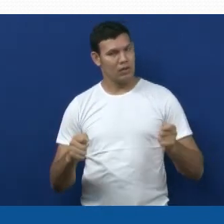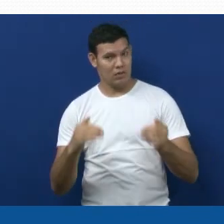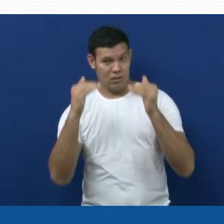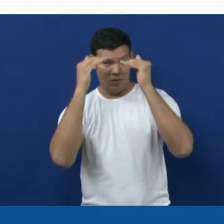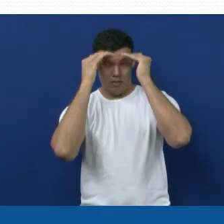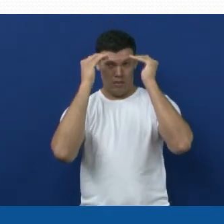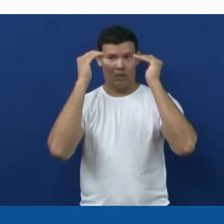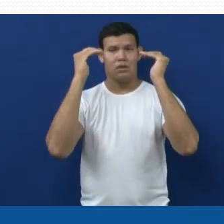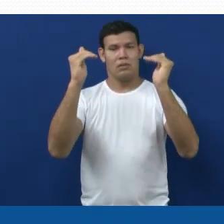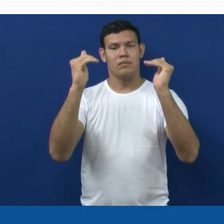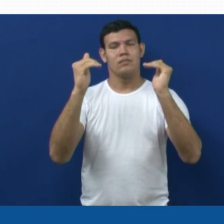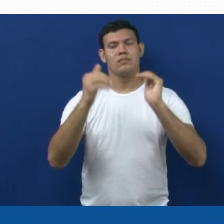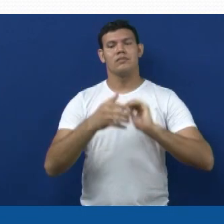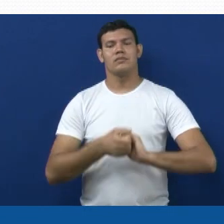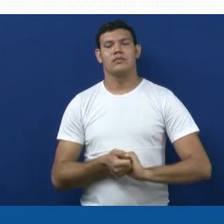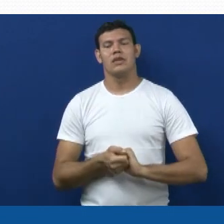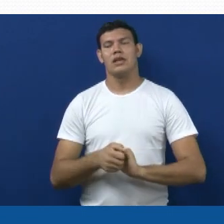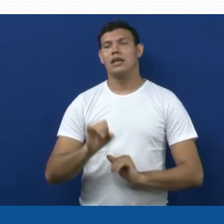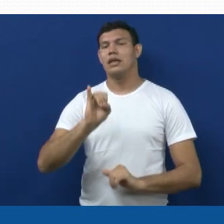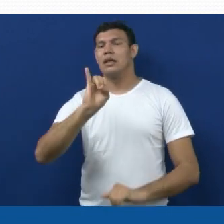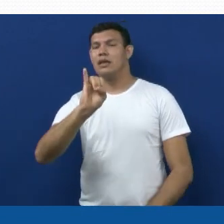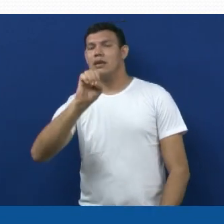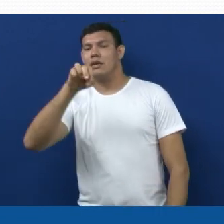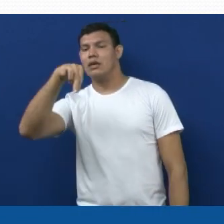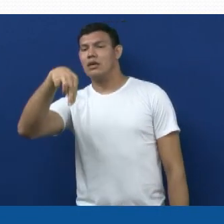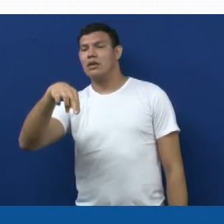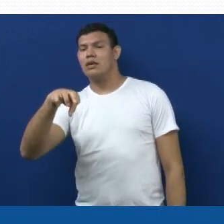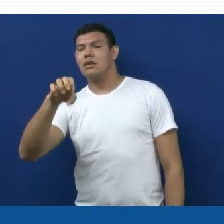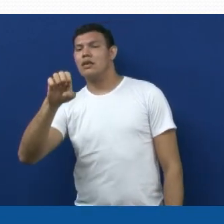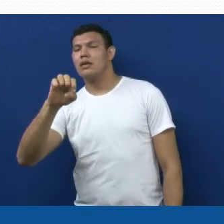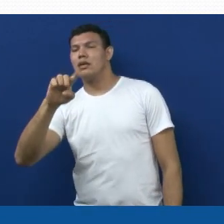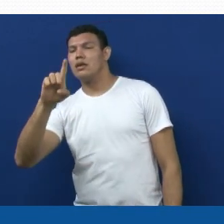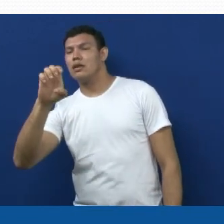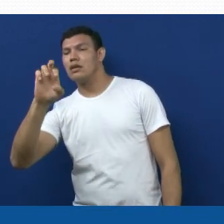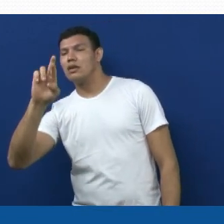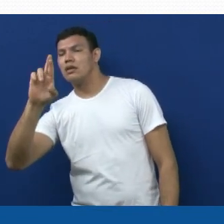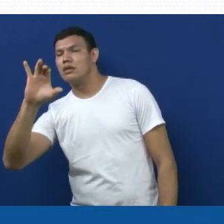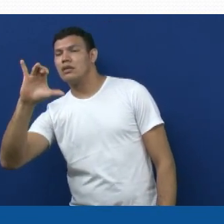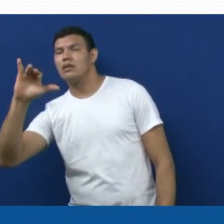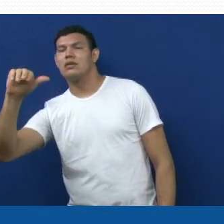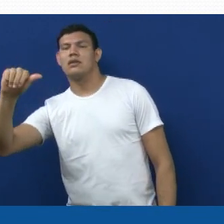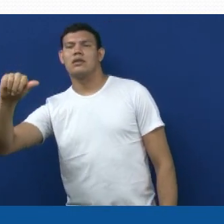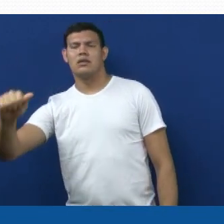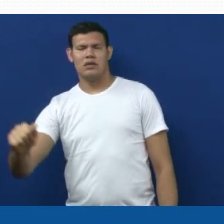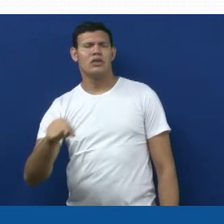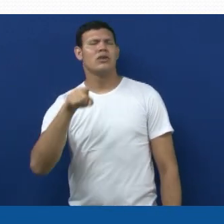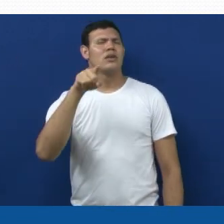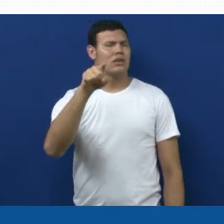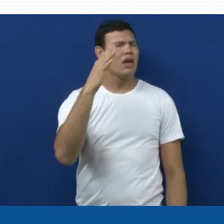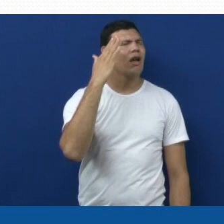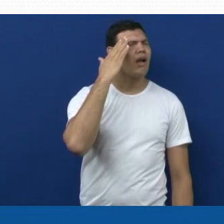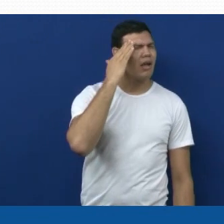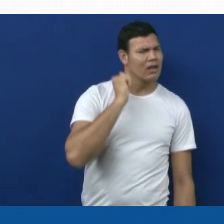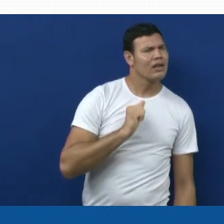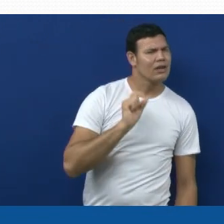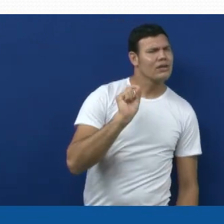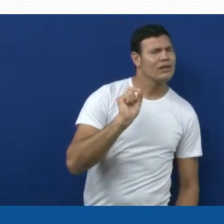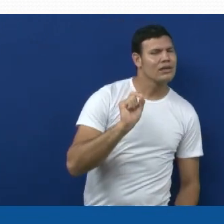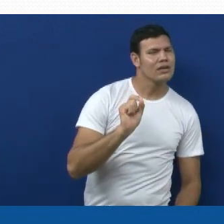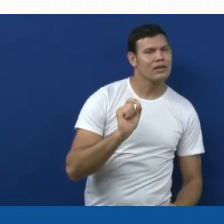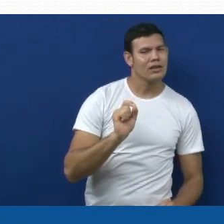princípio chamado de inércia. Eu tenho quase certeza que você já ouviu falar sobre inércia, mas será que você